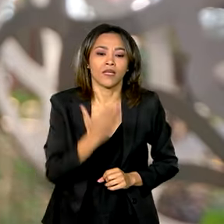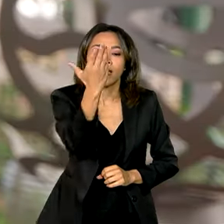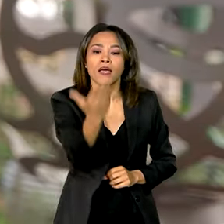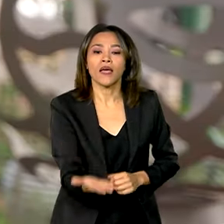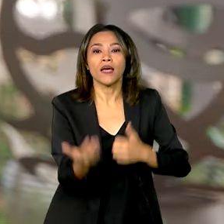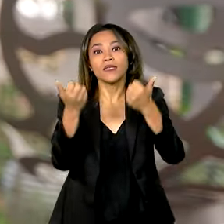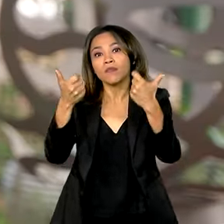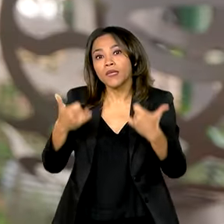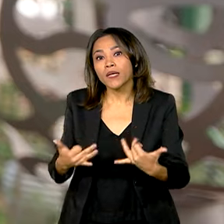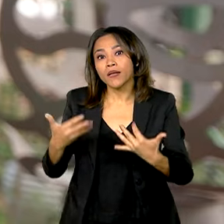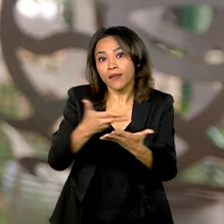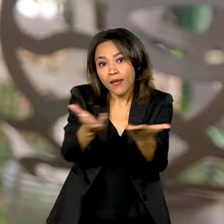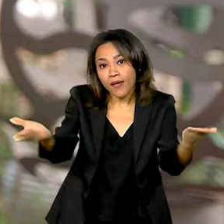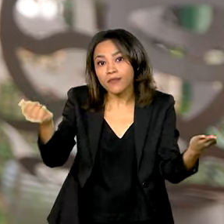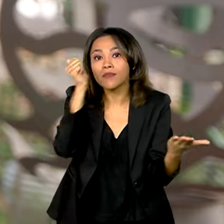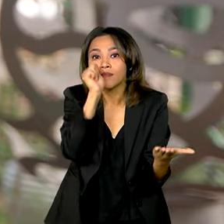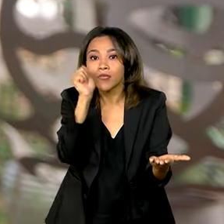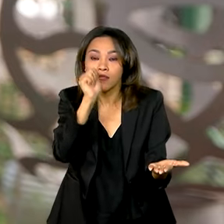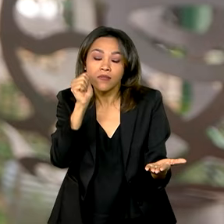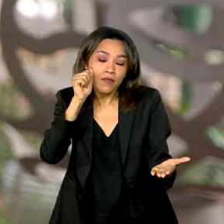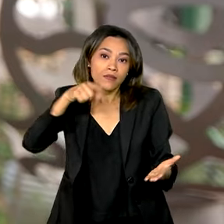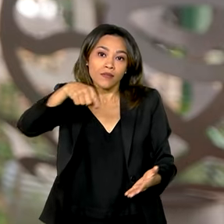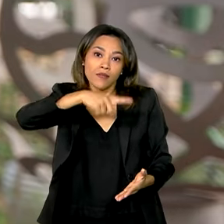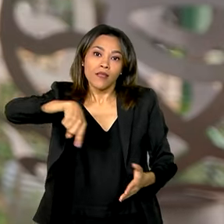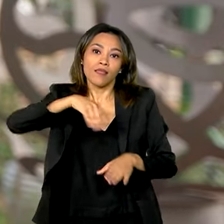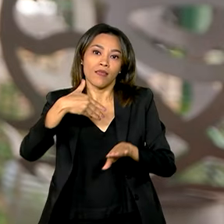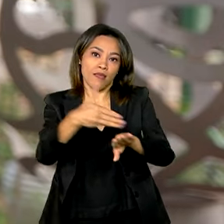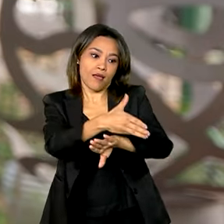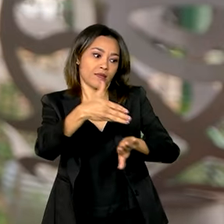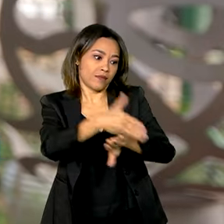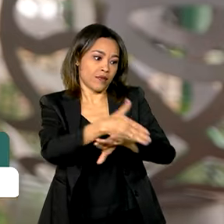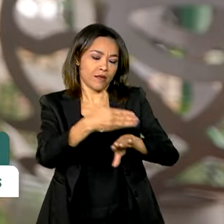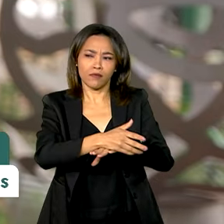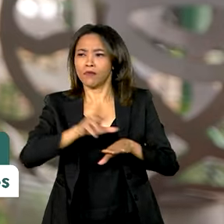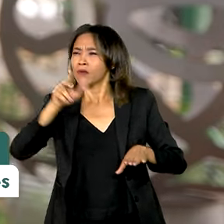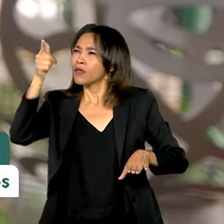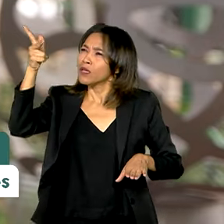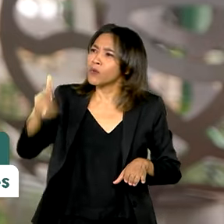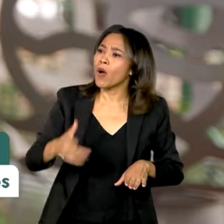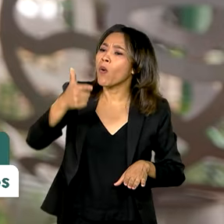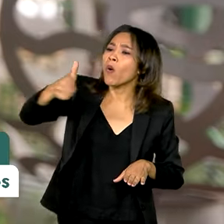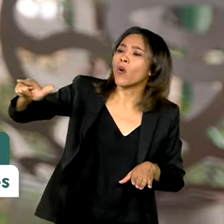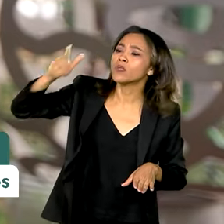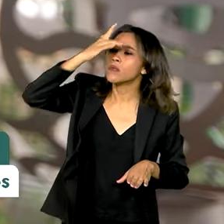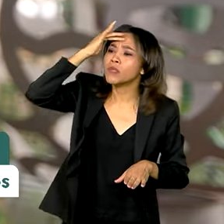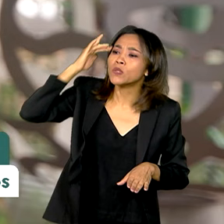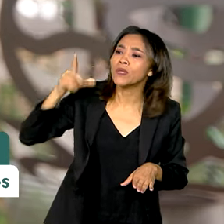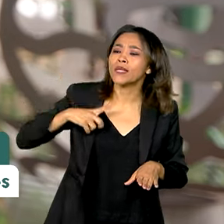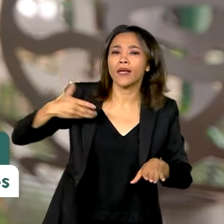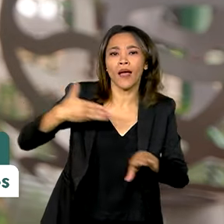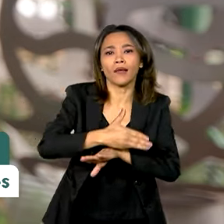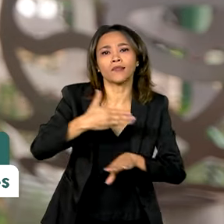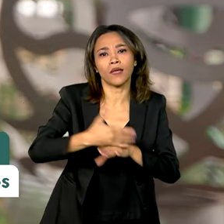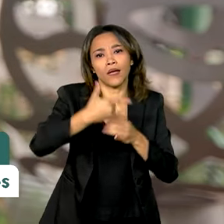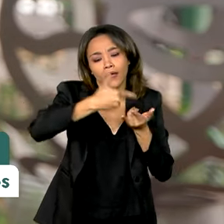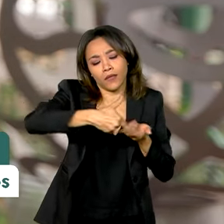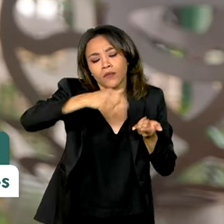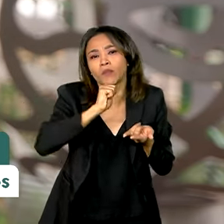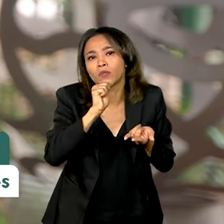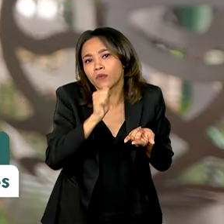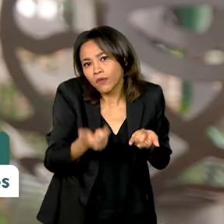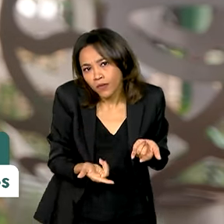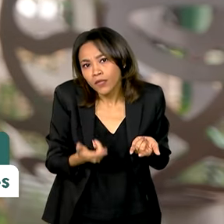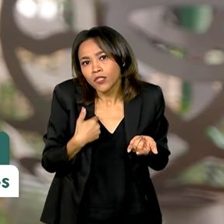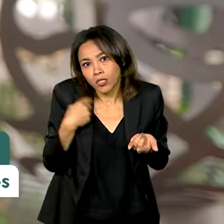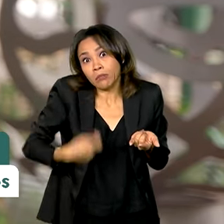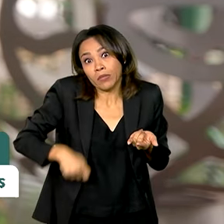que essas meninas possam ter acesso, assim como outras pessoas também que menstruam, tenham acesso ao absorvente e possam estar e ir